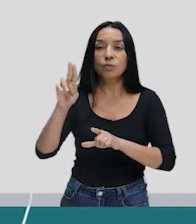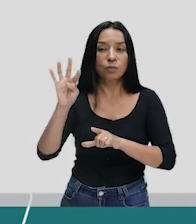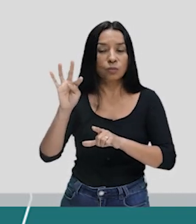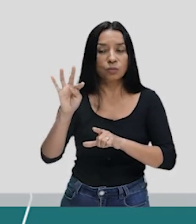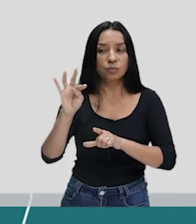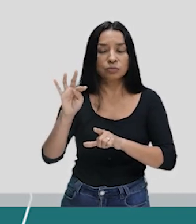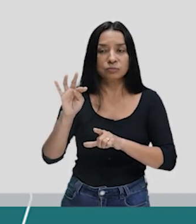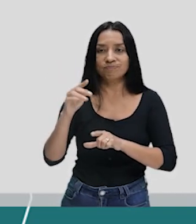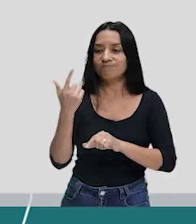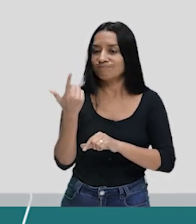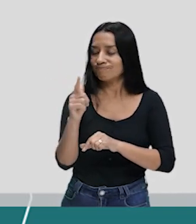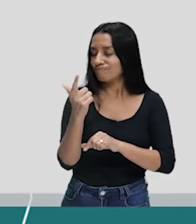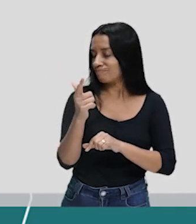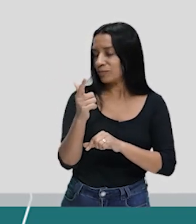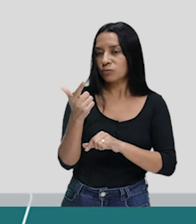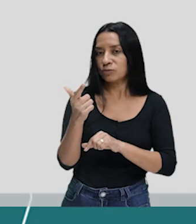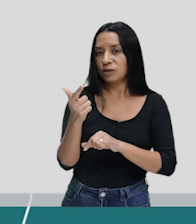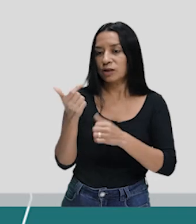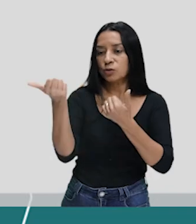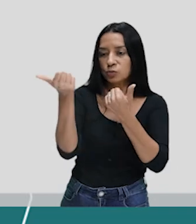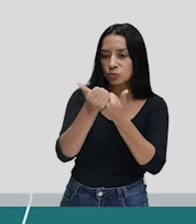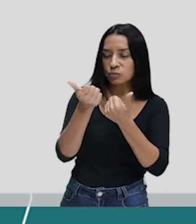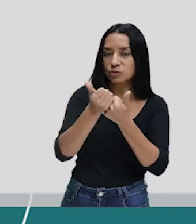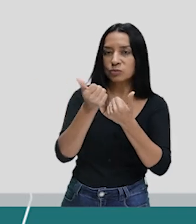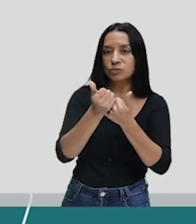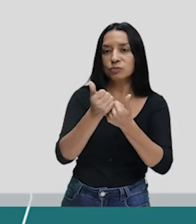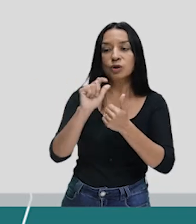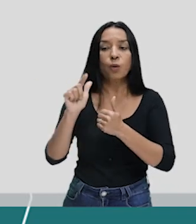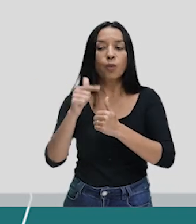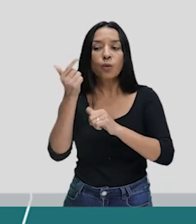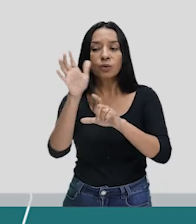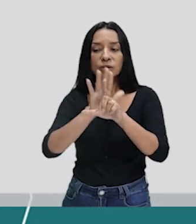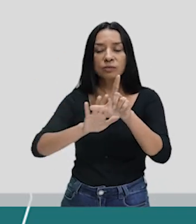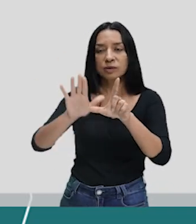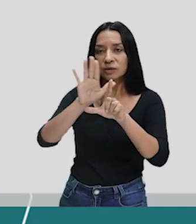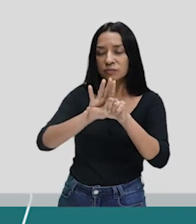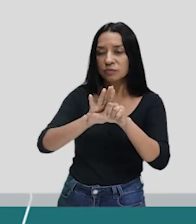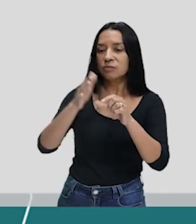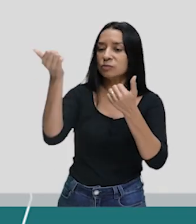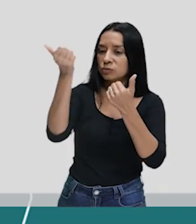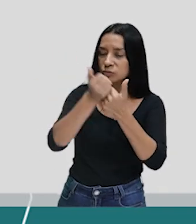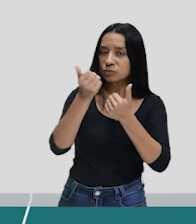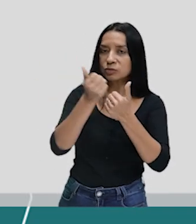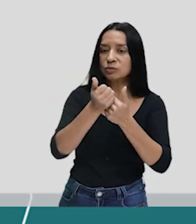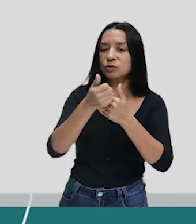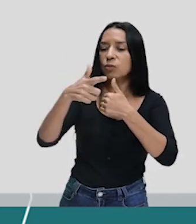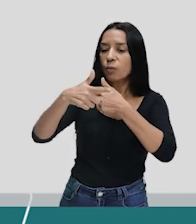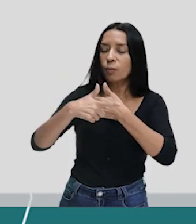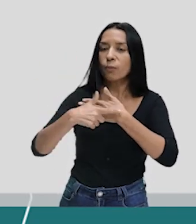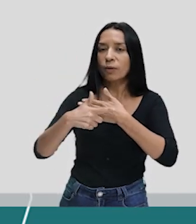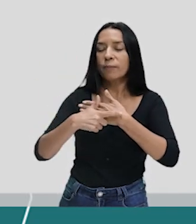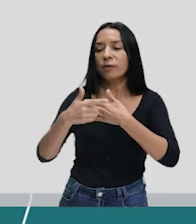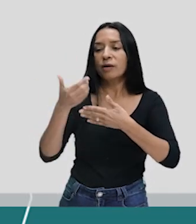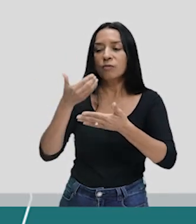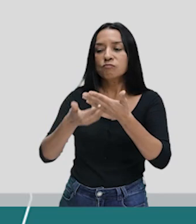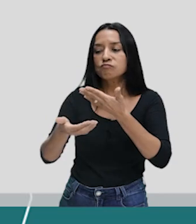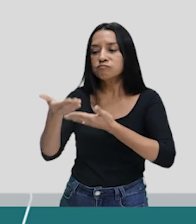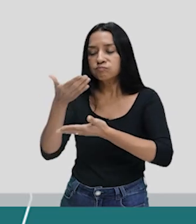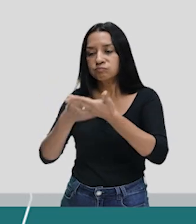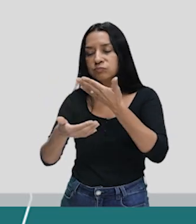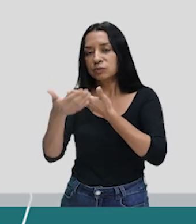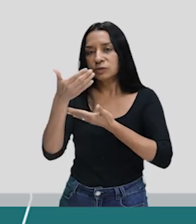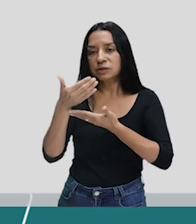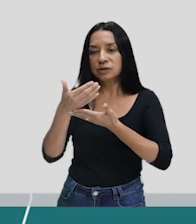acabaram assumindo esse papel de interação social e etc. Tá? Então, isso também acontece e as pessoas vão se